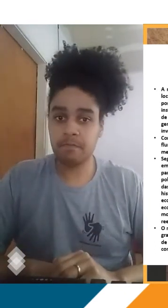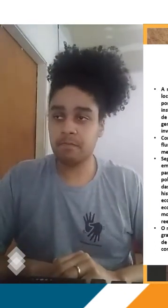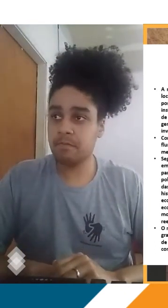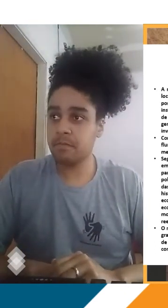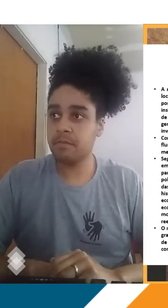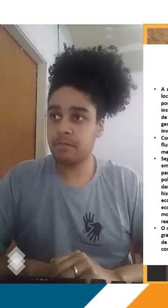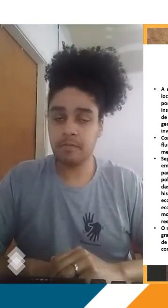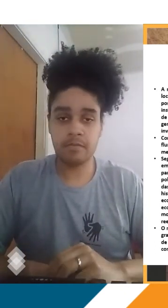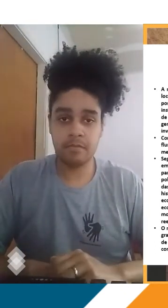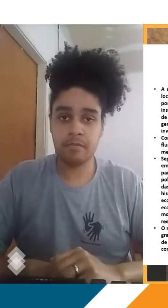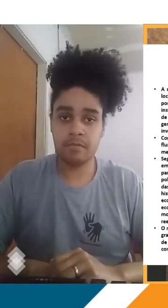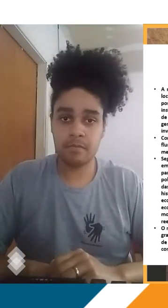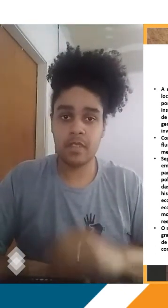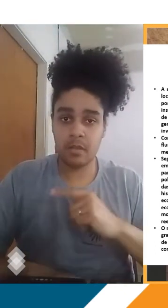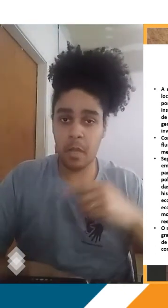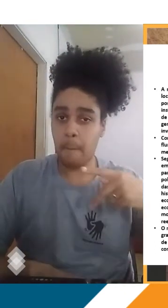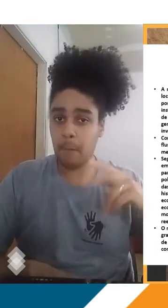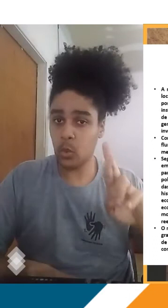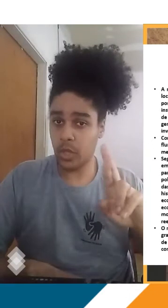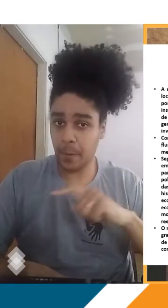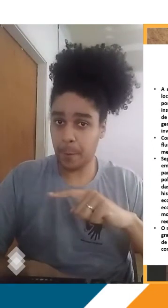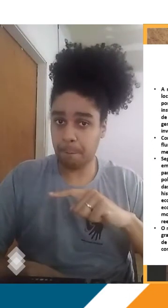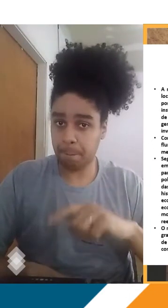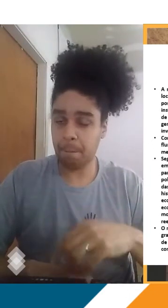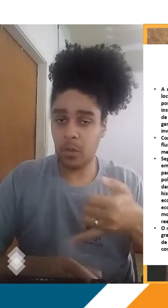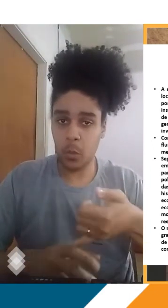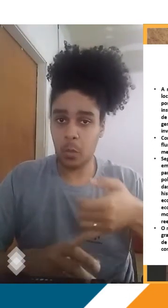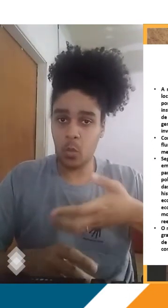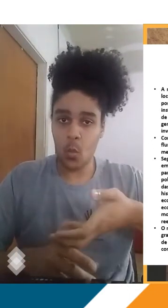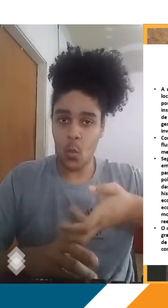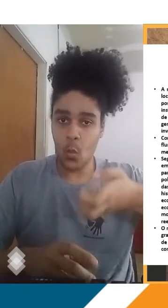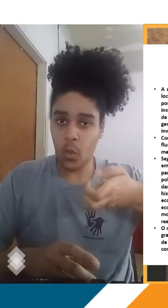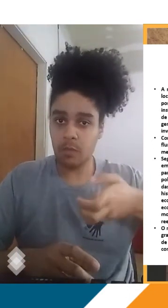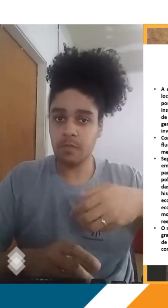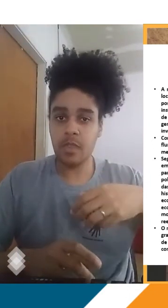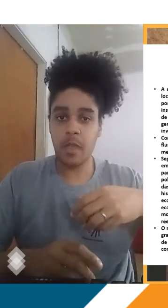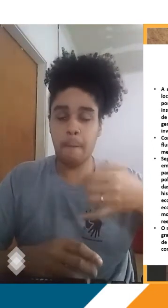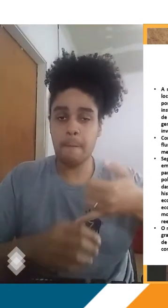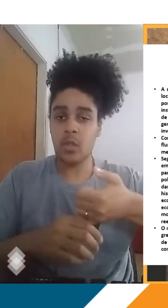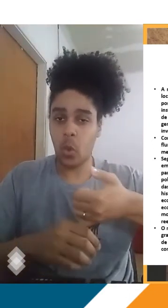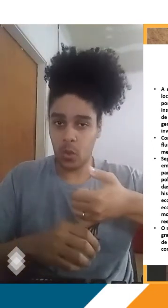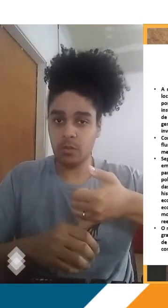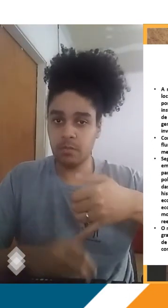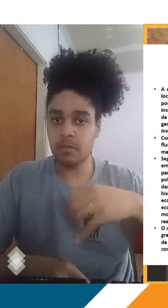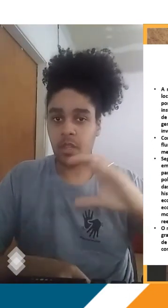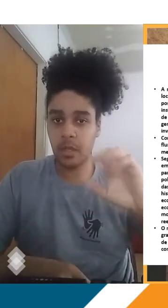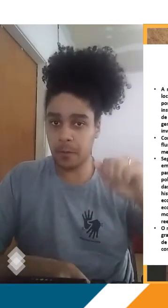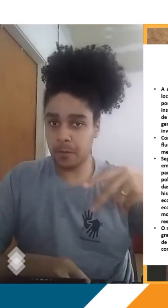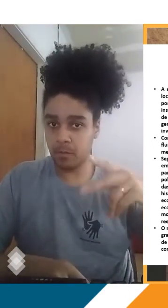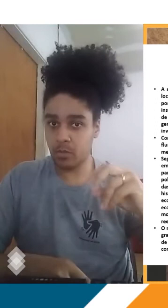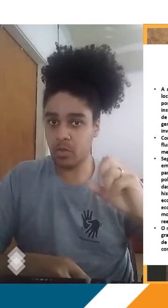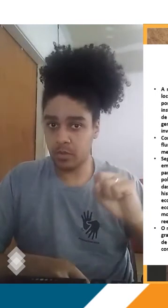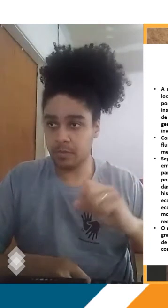empreendimento automobilístico PSA Peugeot Citroën em Porto Real, a extração de petróleo na Bacia de Campos, no município